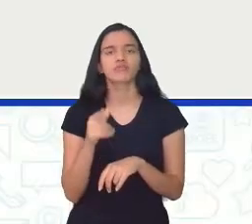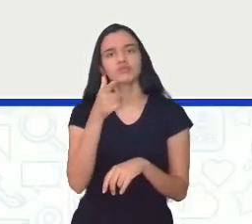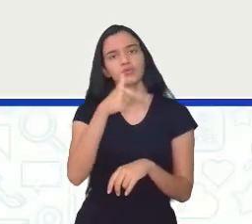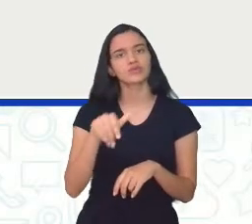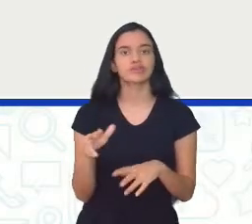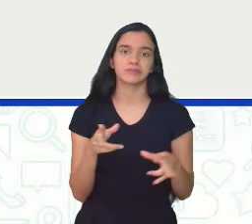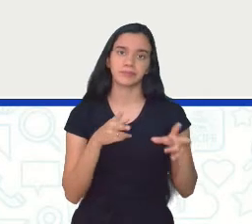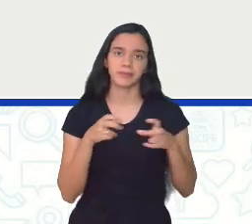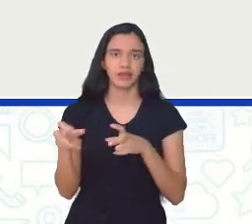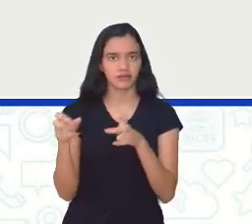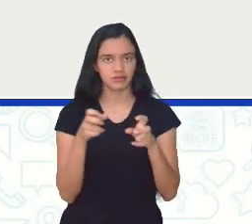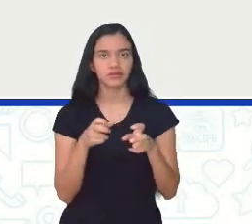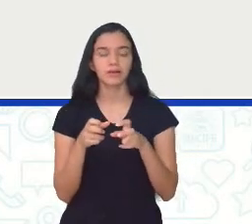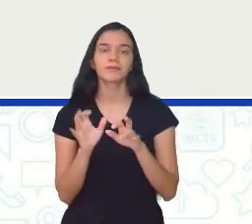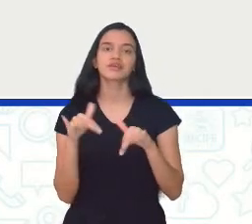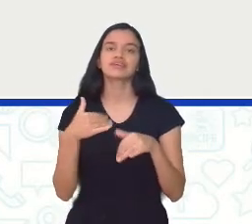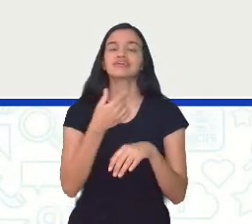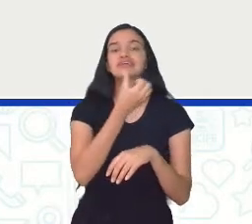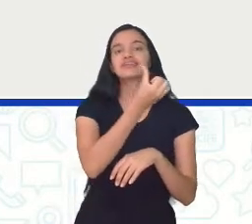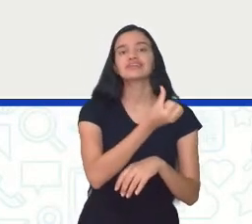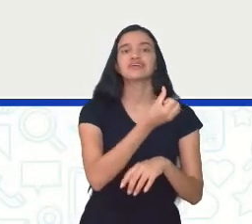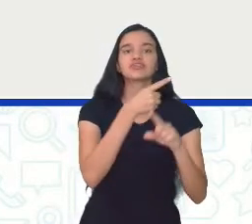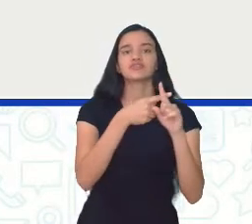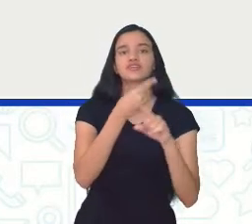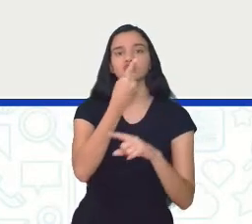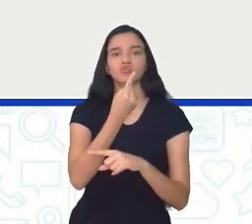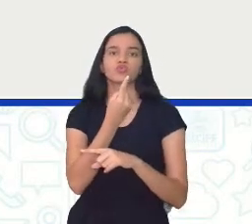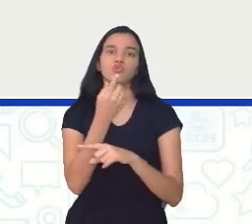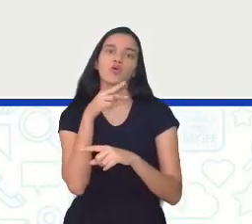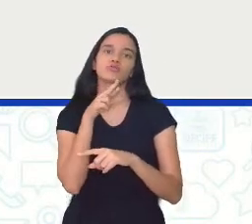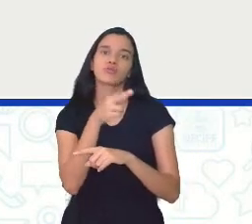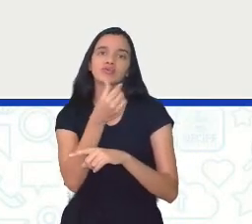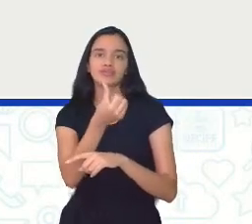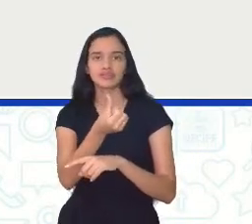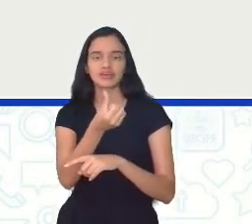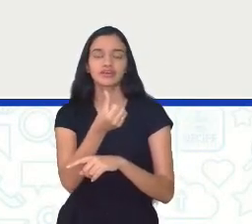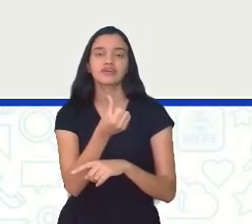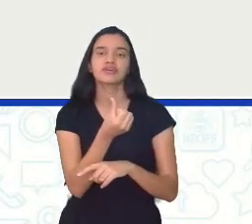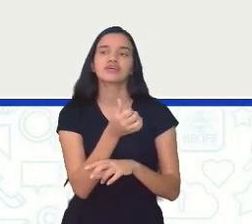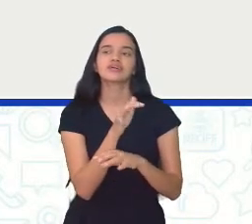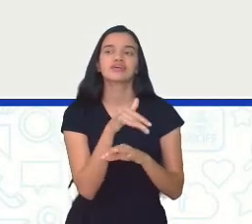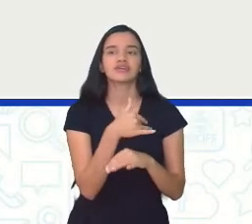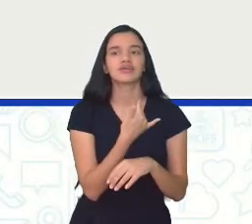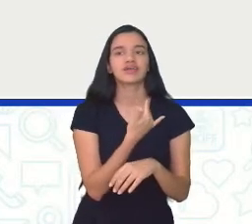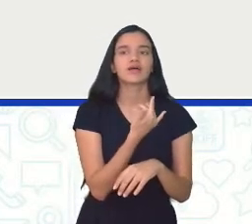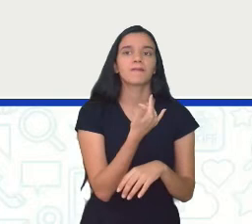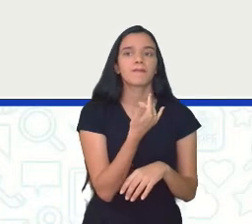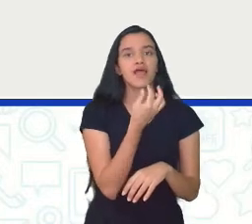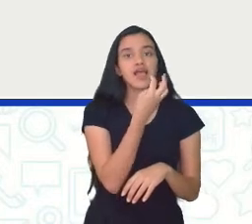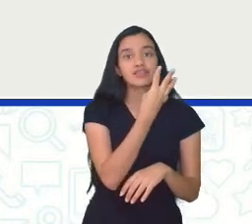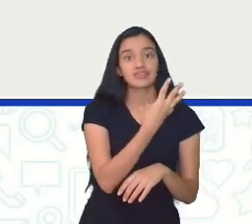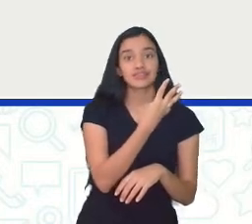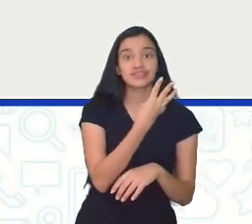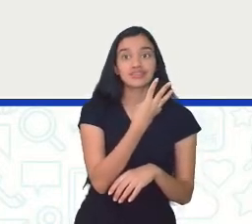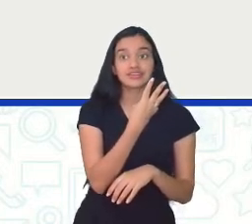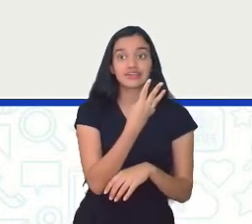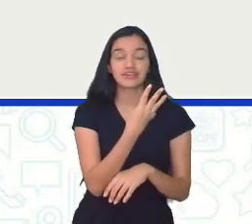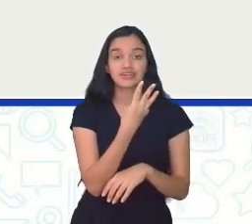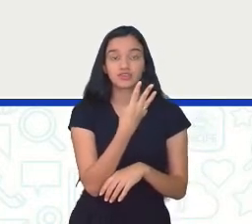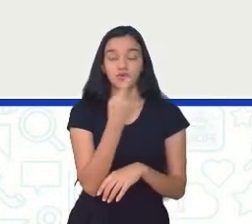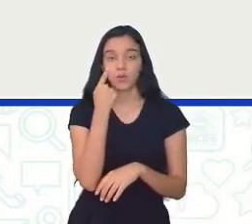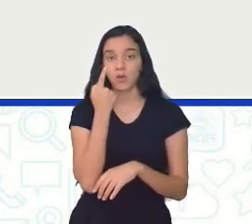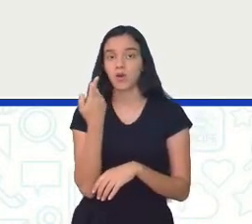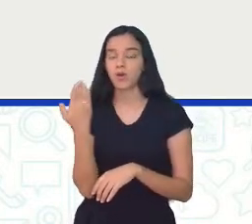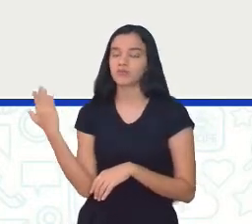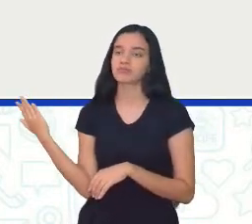percebem direitinho. 6 vezes 1 é 6. 6 vezes 3, 18. Eu coloco o 8 na casa que eu